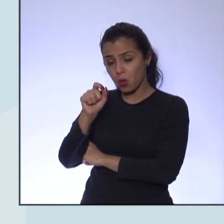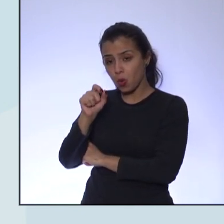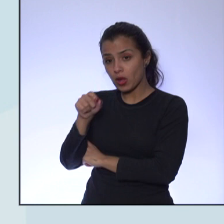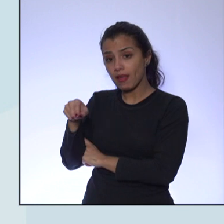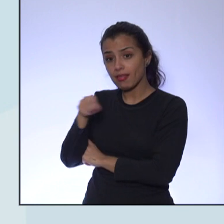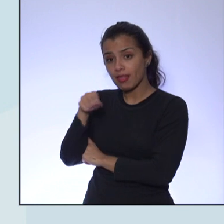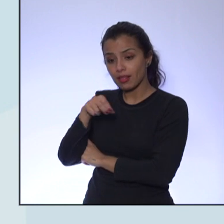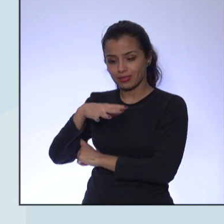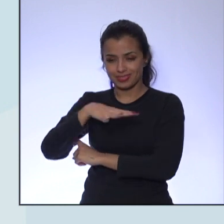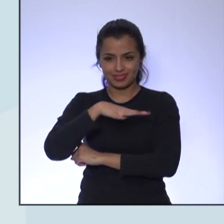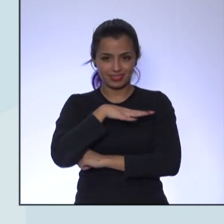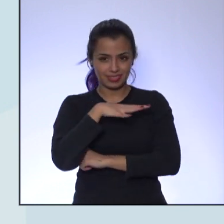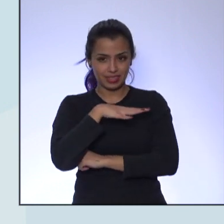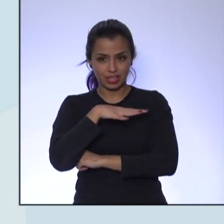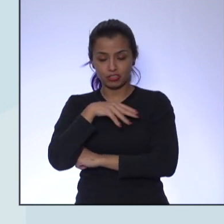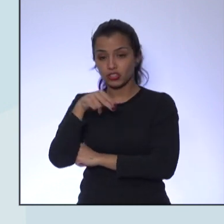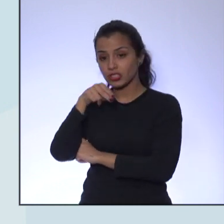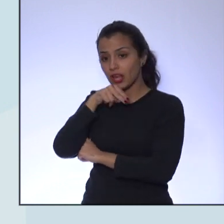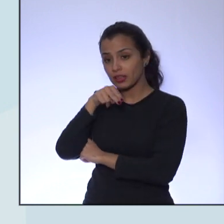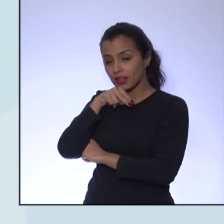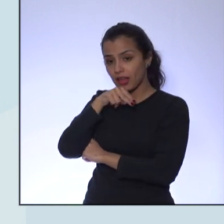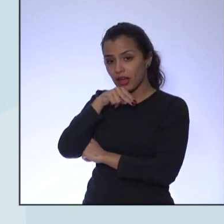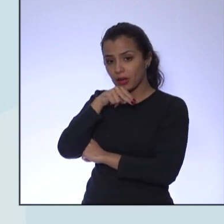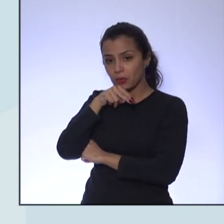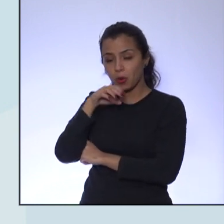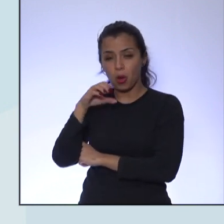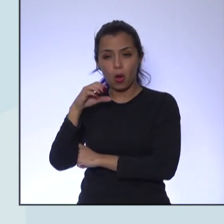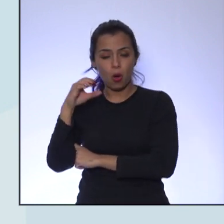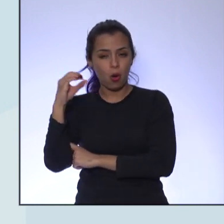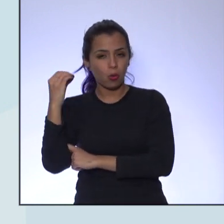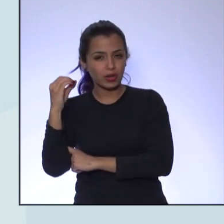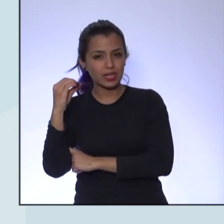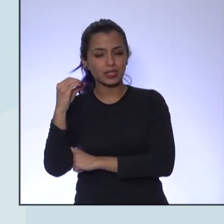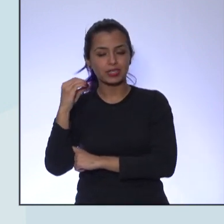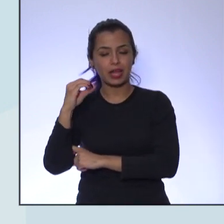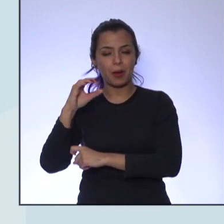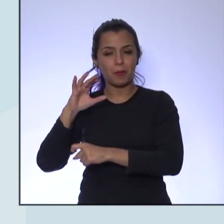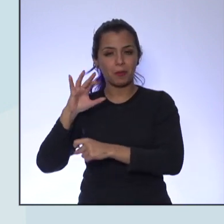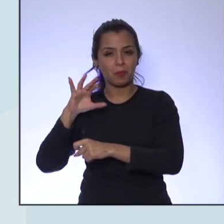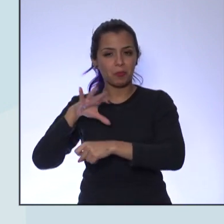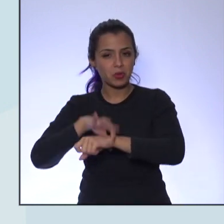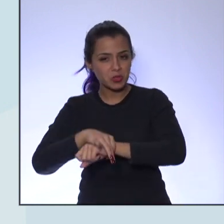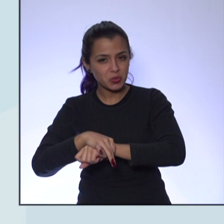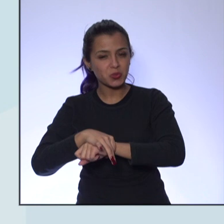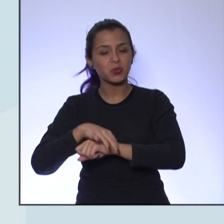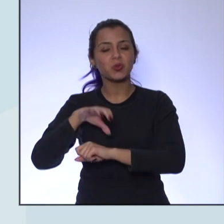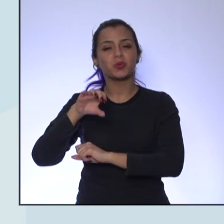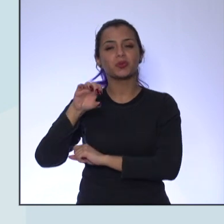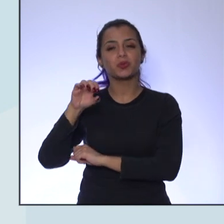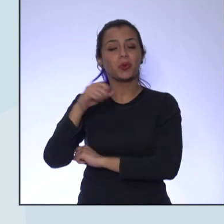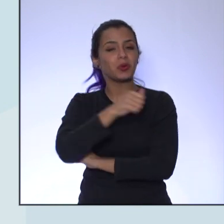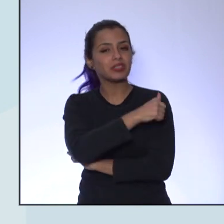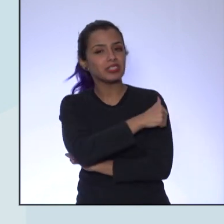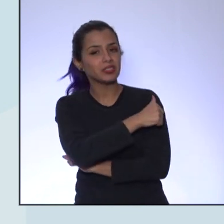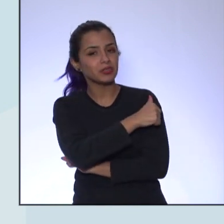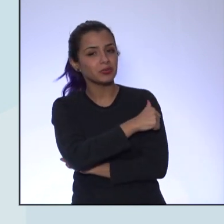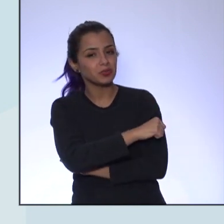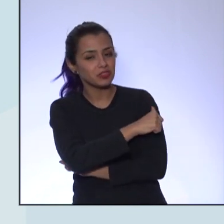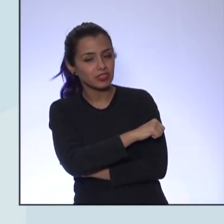né, as vilas e cidades. Cidade de Natal, Olinda, Porto Seguro, São Sebastião de Rio de Janeiro, e